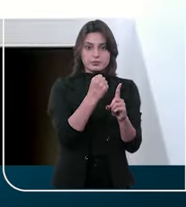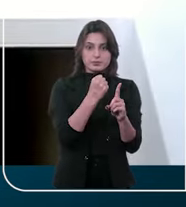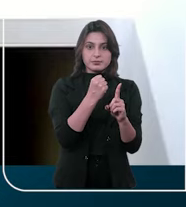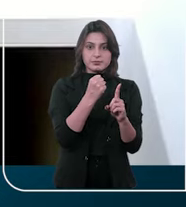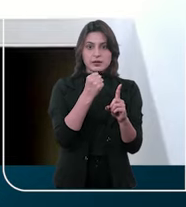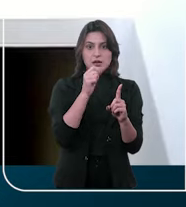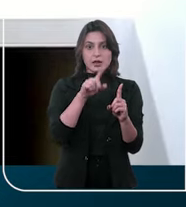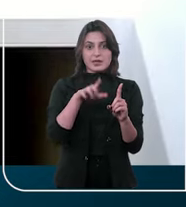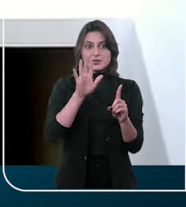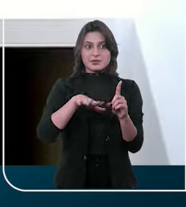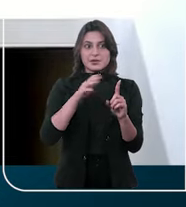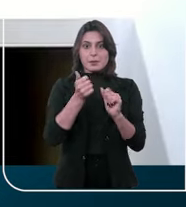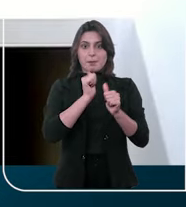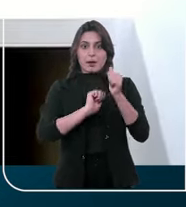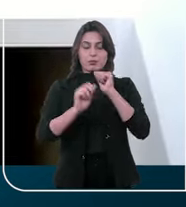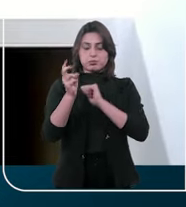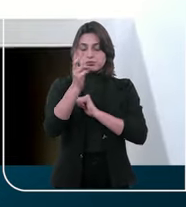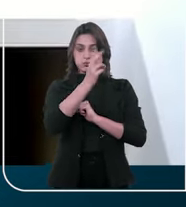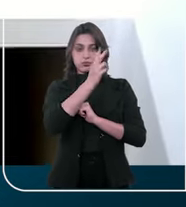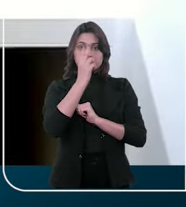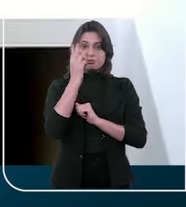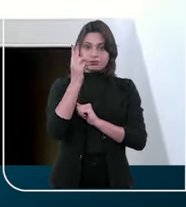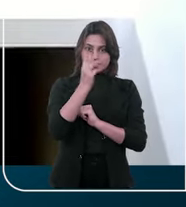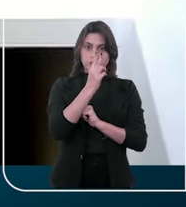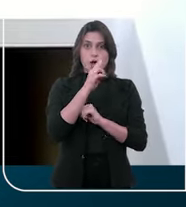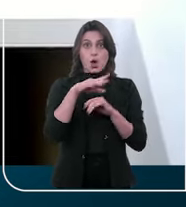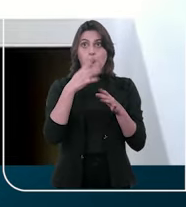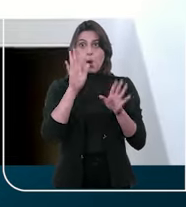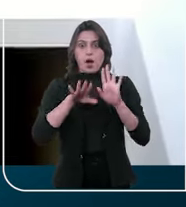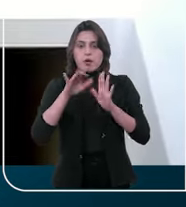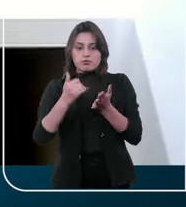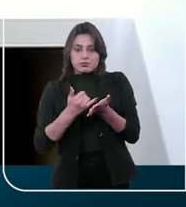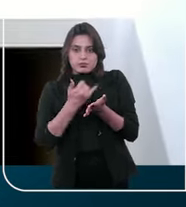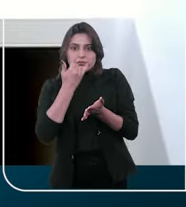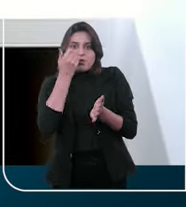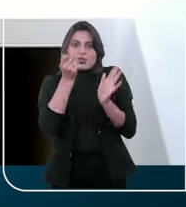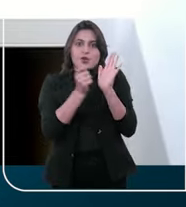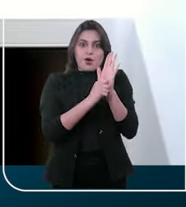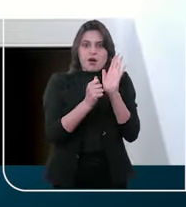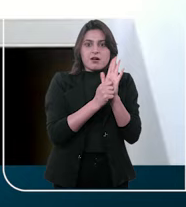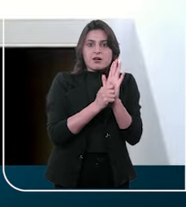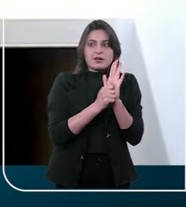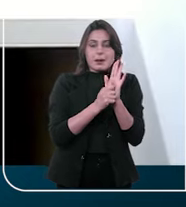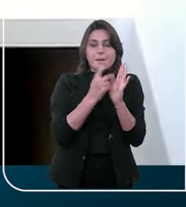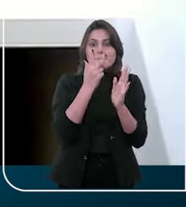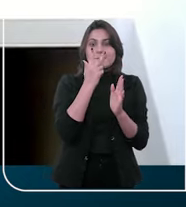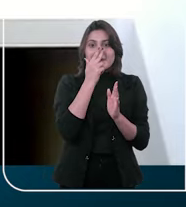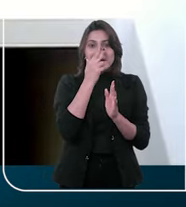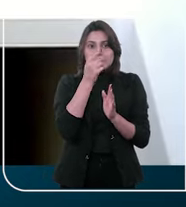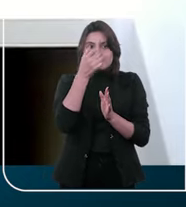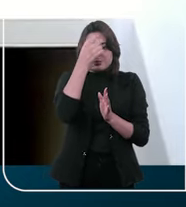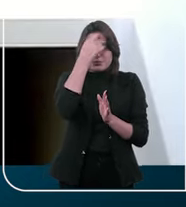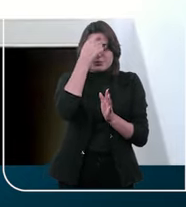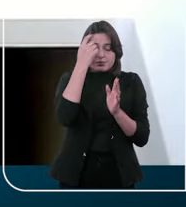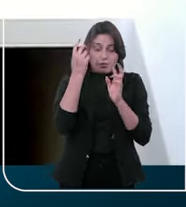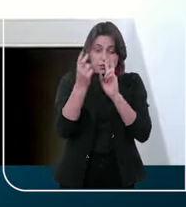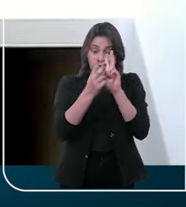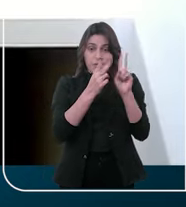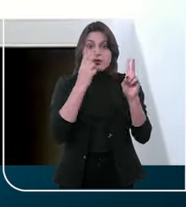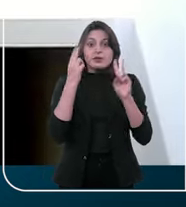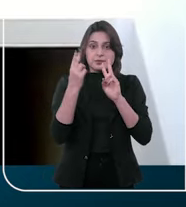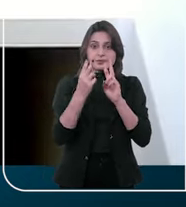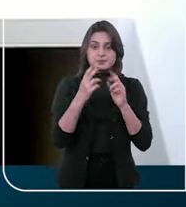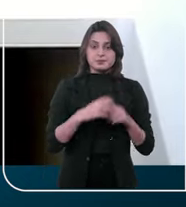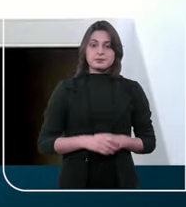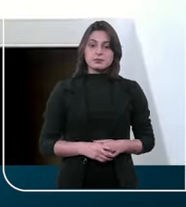entorpecentes ou álcool, alguma substância que cause a alteração psicomotora dele. E essa é uma modalidade qualificada do homicídio